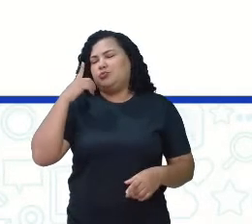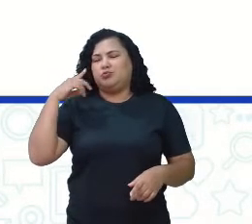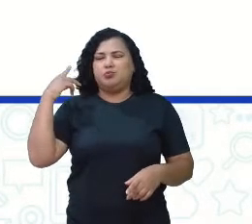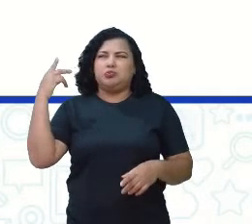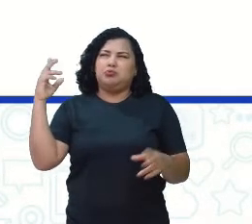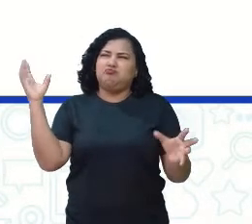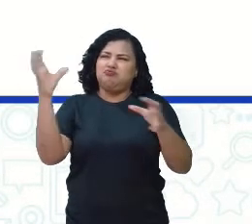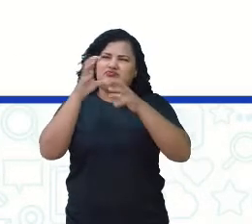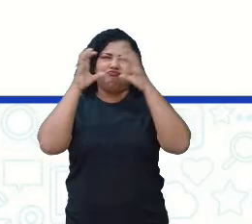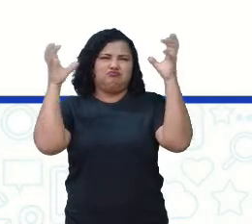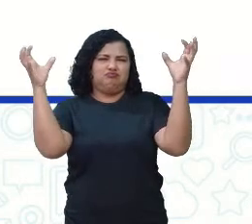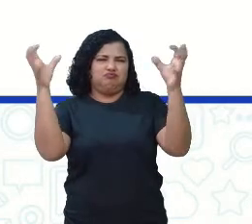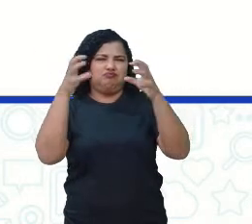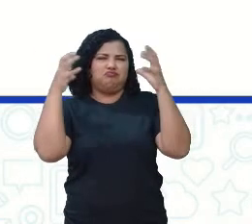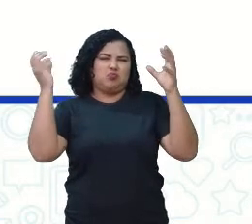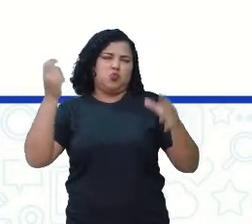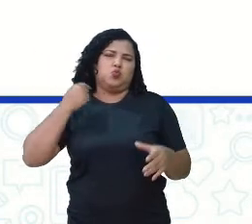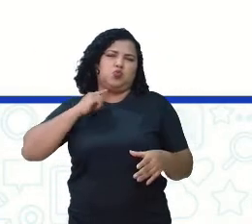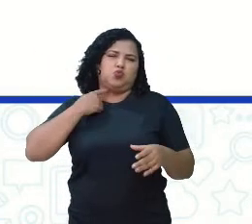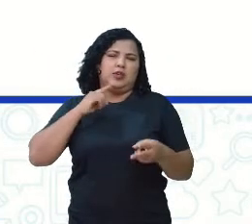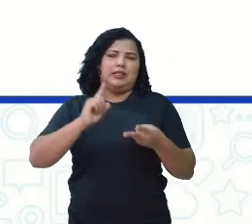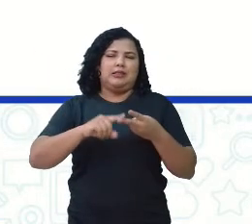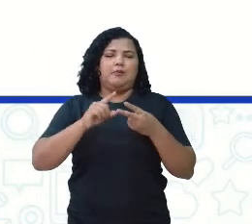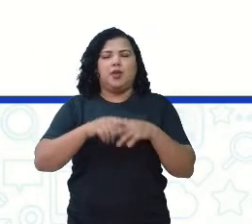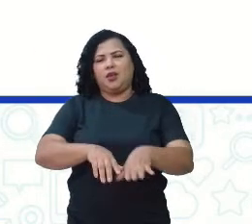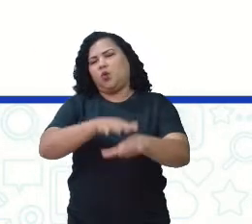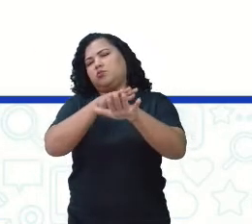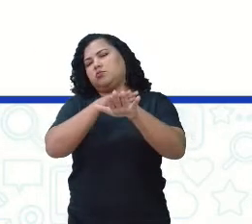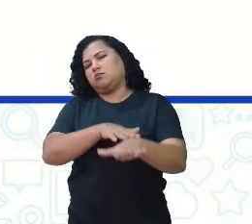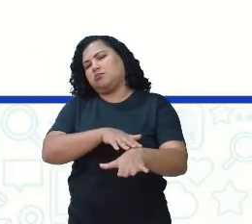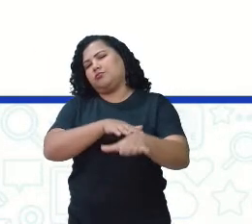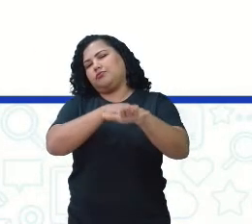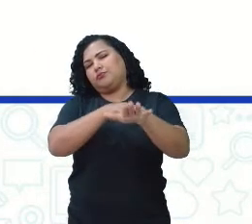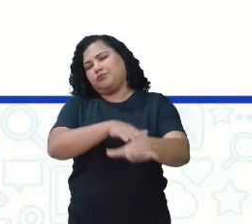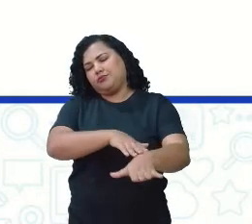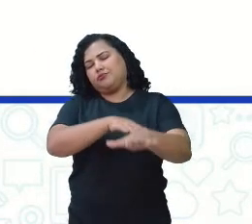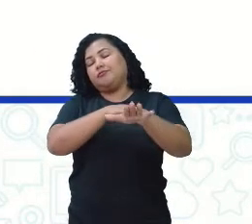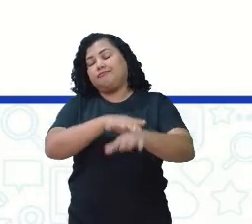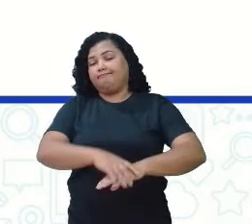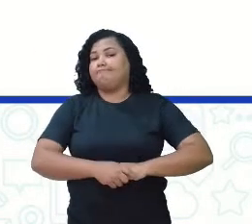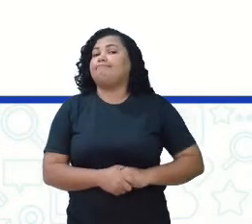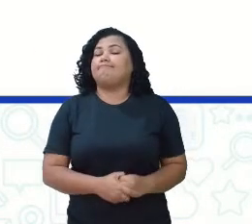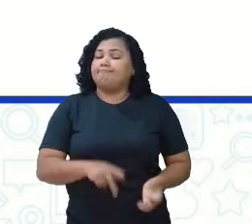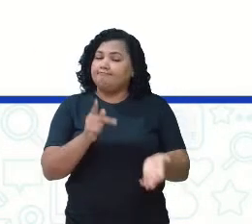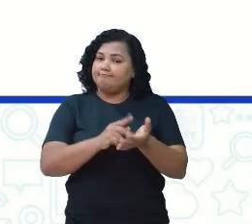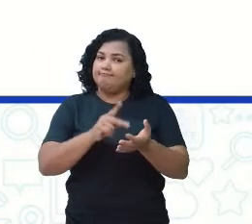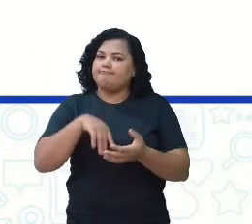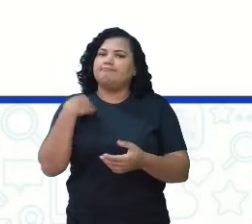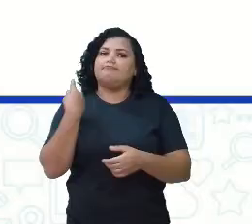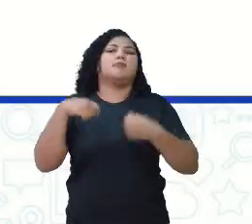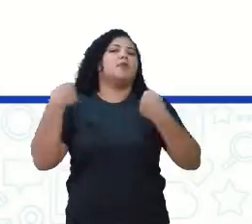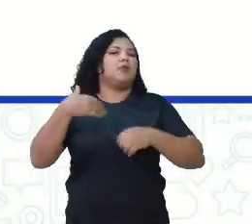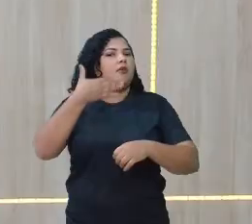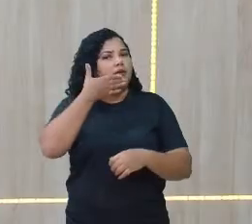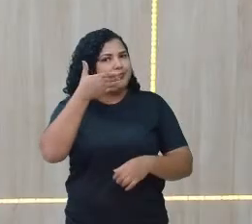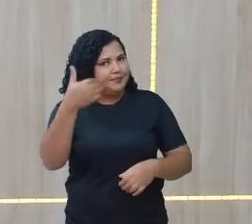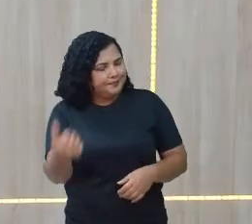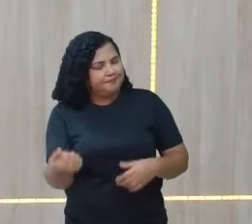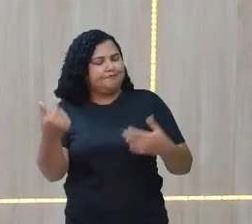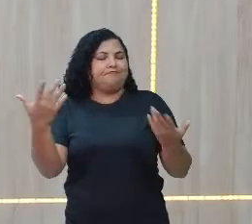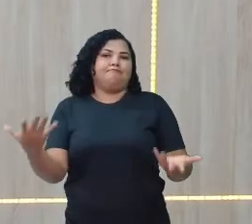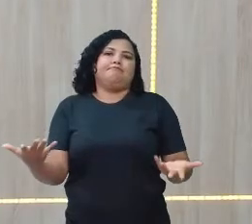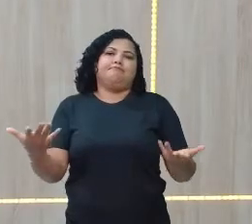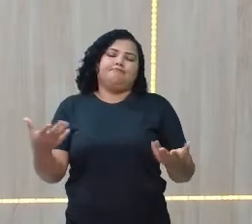eu diria, esse é um aspecto, o outro são os engarrafamentos. Então, realmente, a gente precisa melhorar esse cenário,